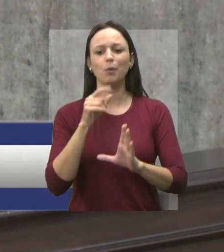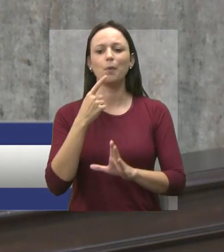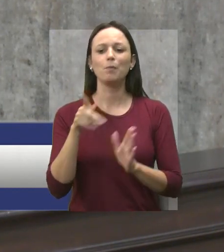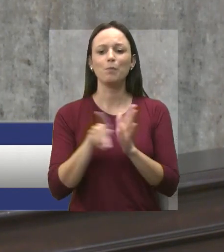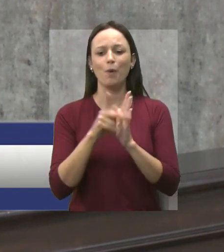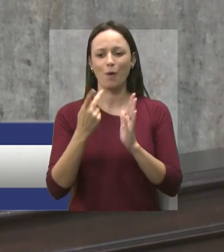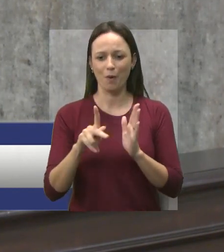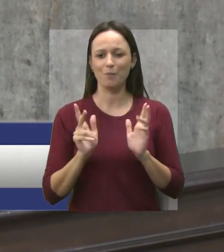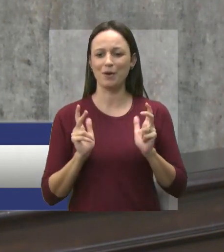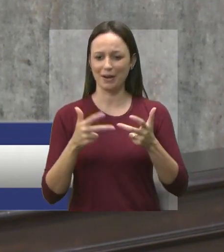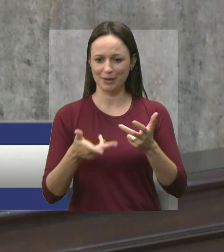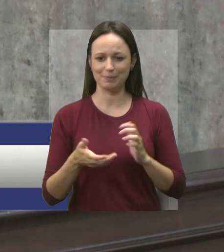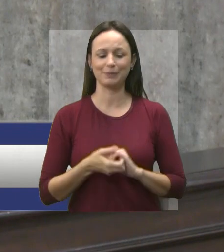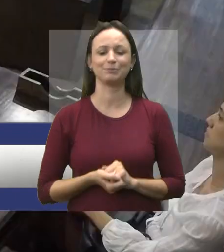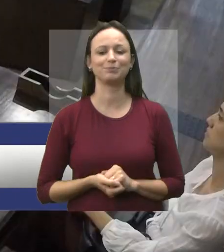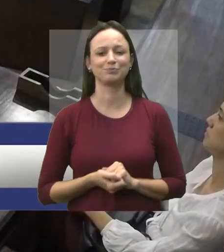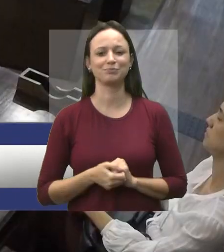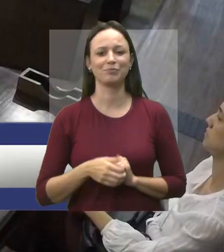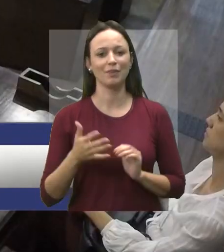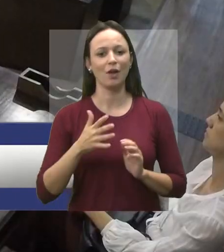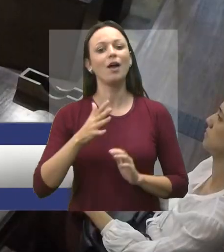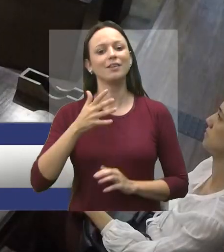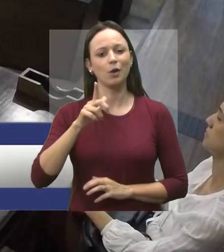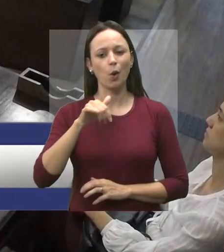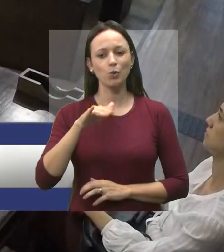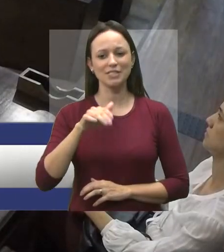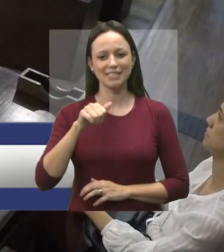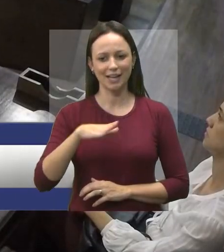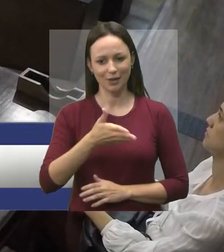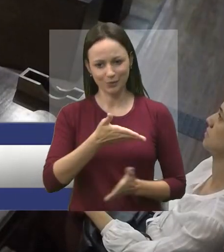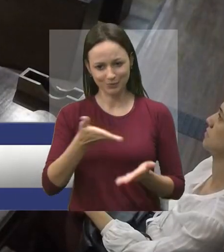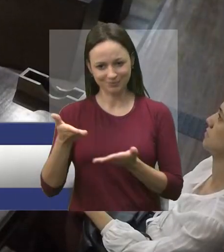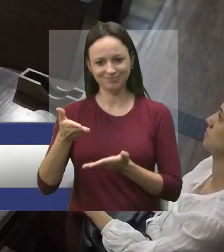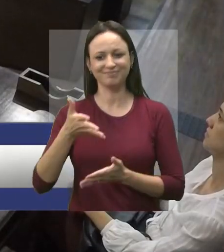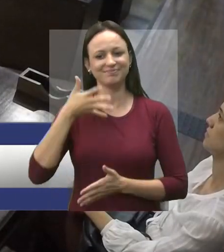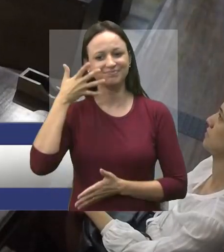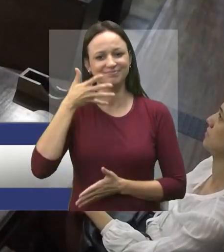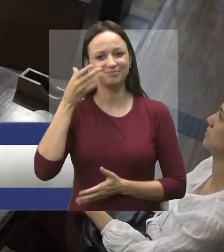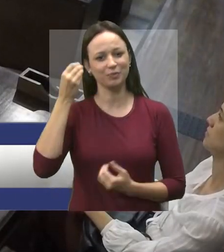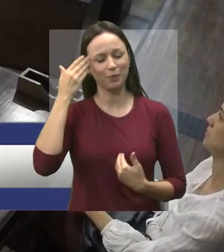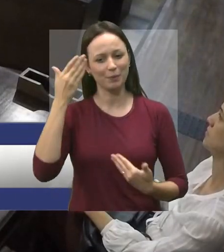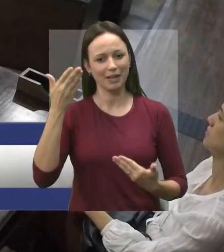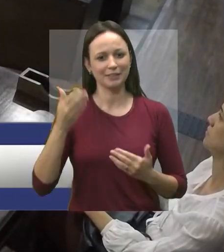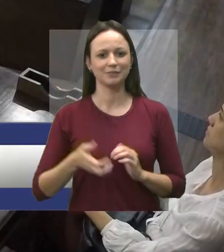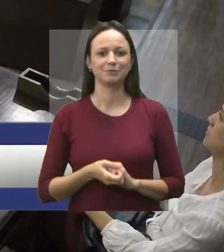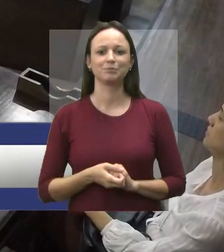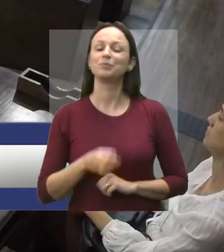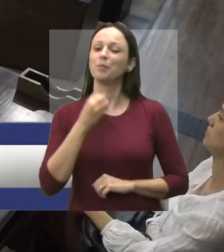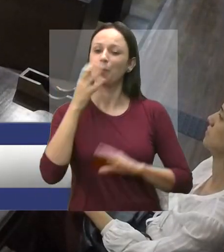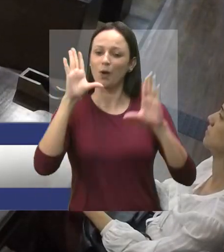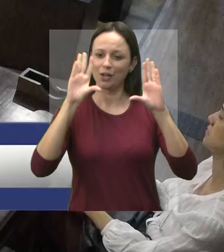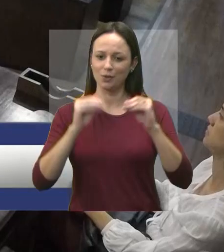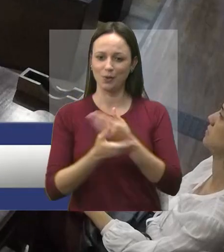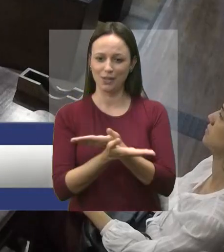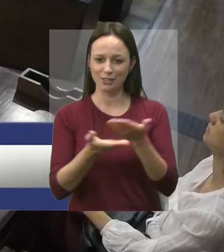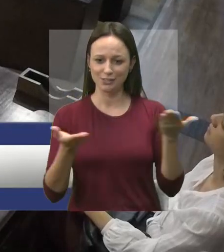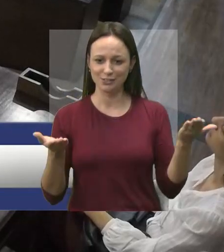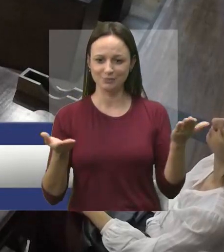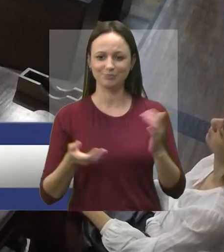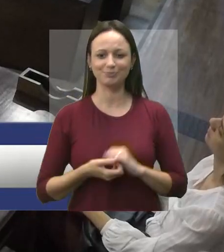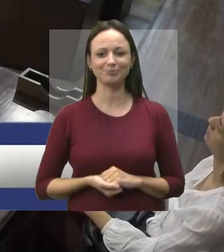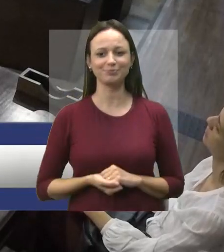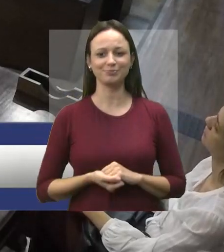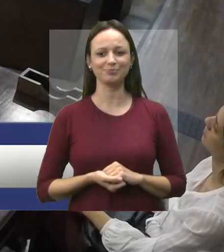youtube.com/tvcanjaú. Agora sim, com a palavra, o doutor Luciano Carinhato. Obrigado. Boa noite a todos.